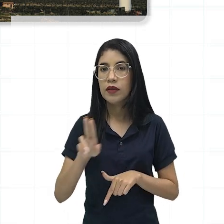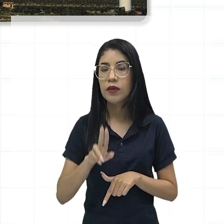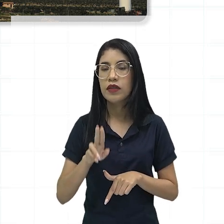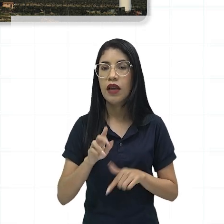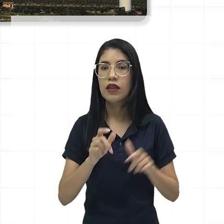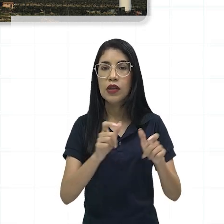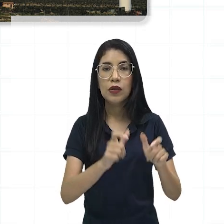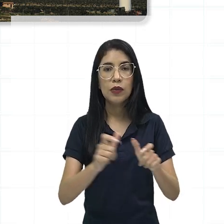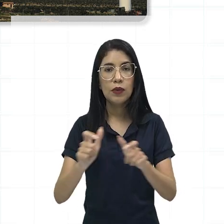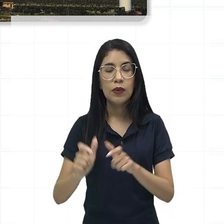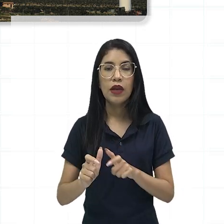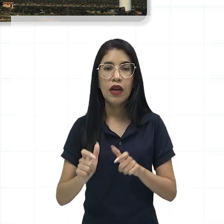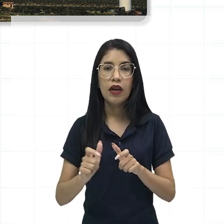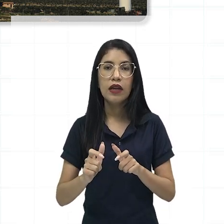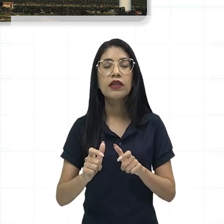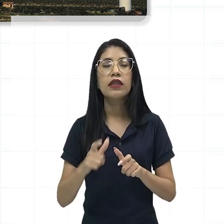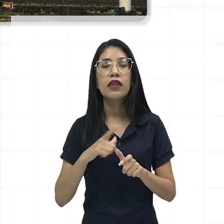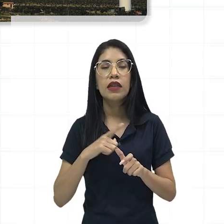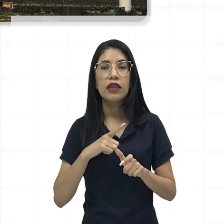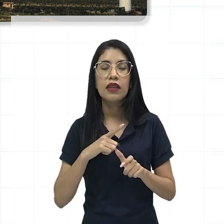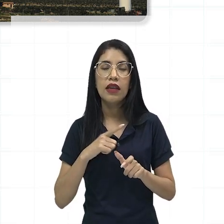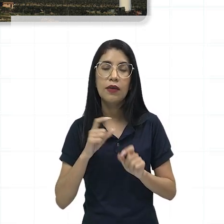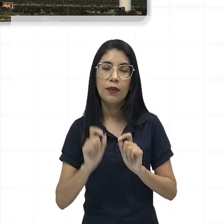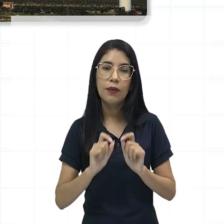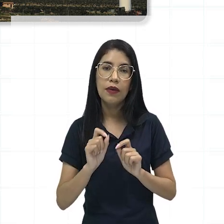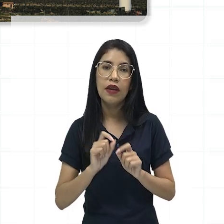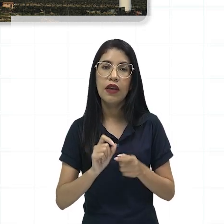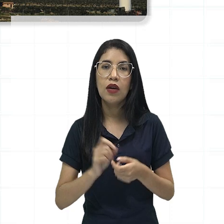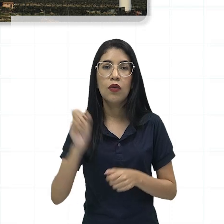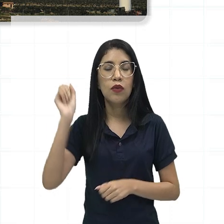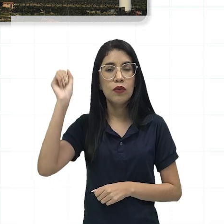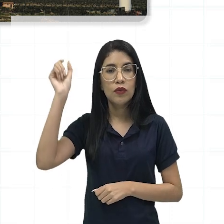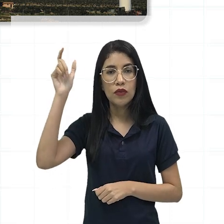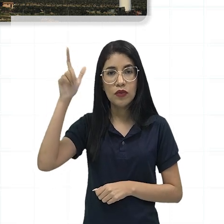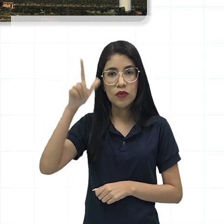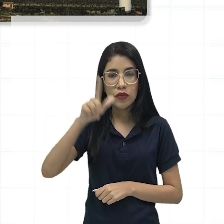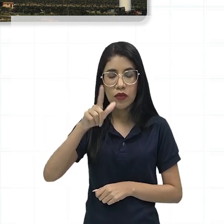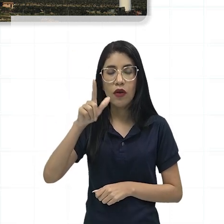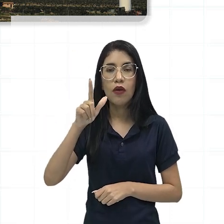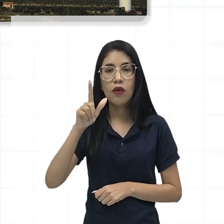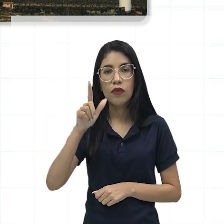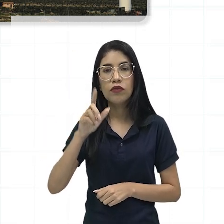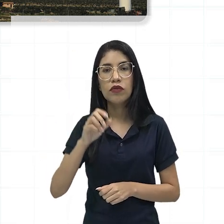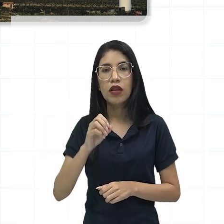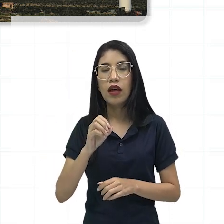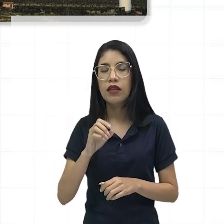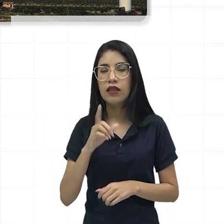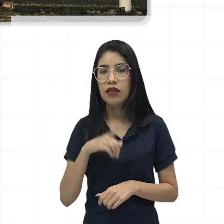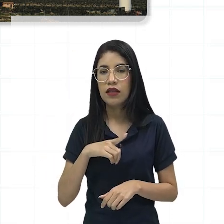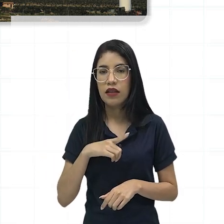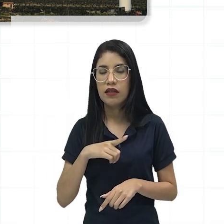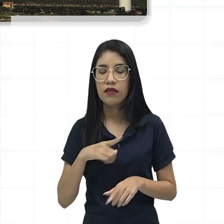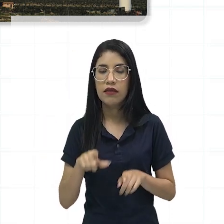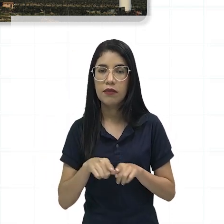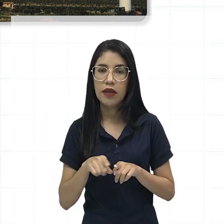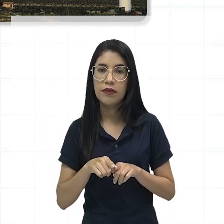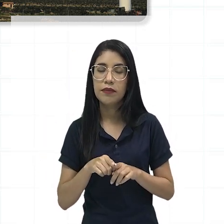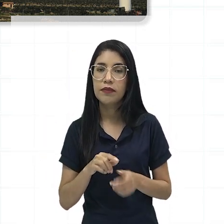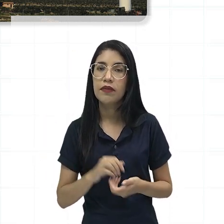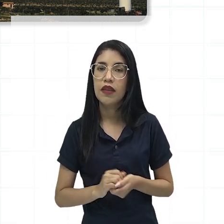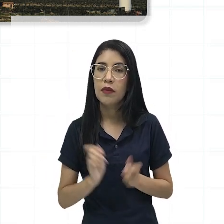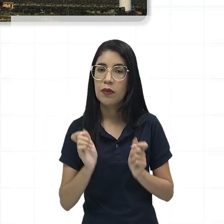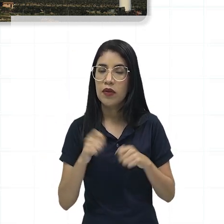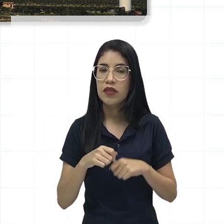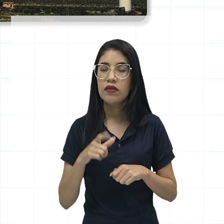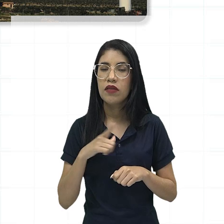em locais onde há uma abundância de radiação solar, né, para que consiga ter